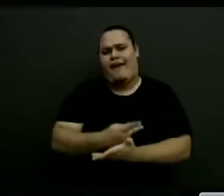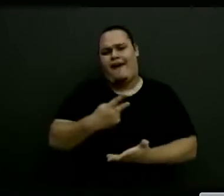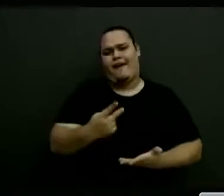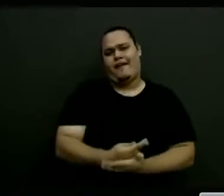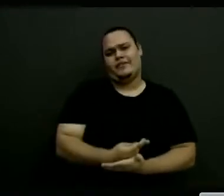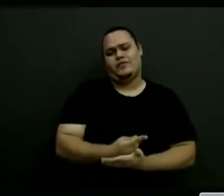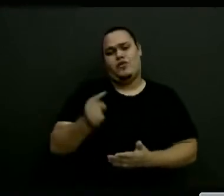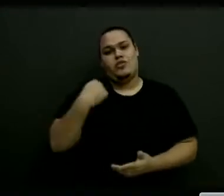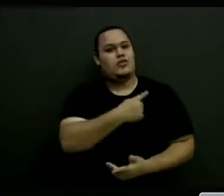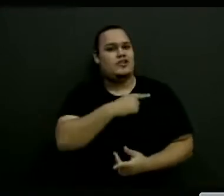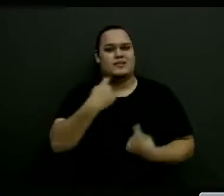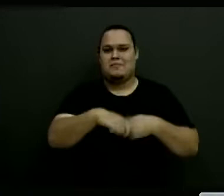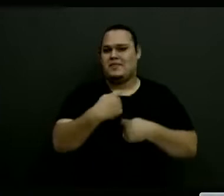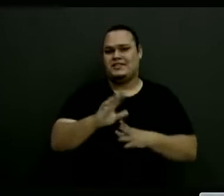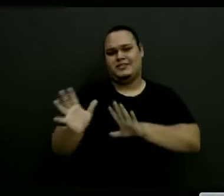E isto é muito lindo.